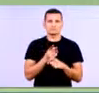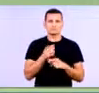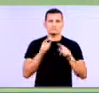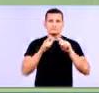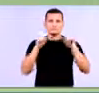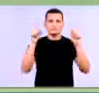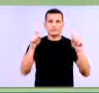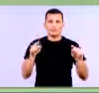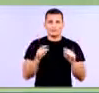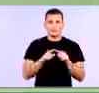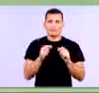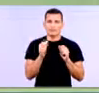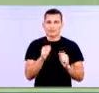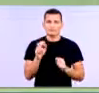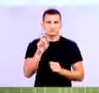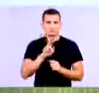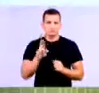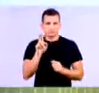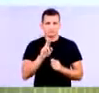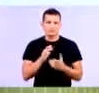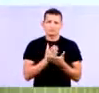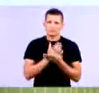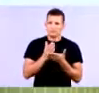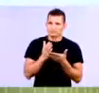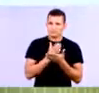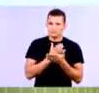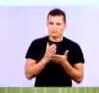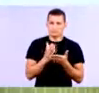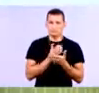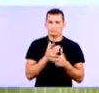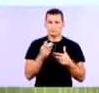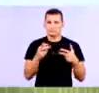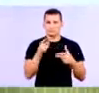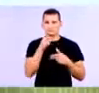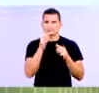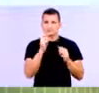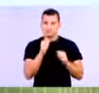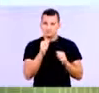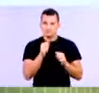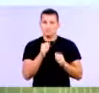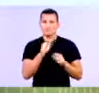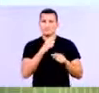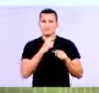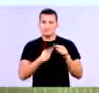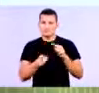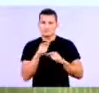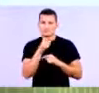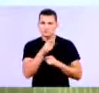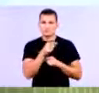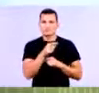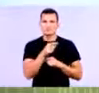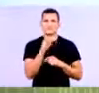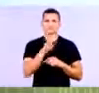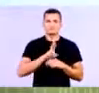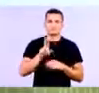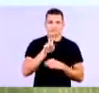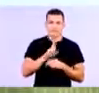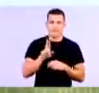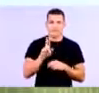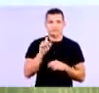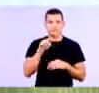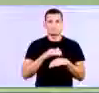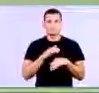estar utilizando um determinado recurso e você poderá estar restringindo determinado recurso àquele funcionário. Fica bem